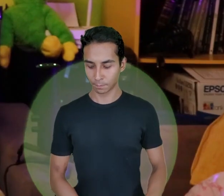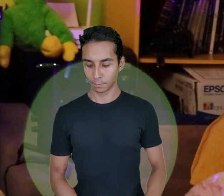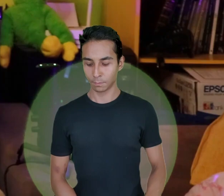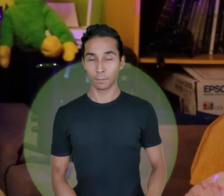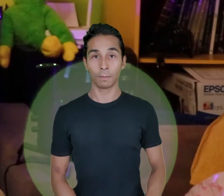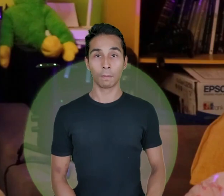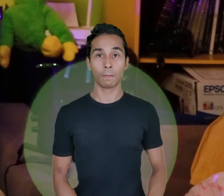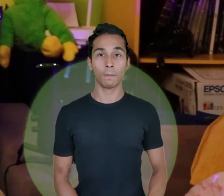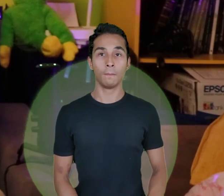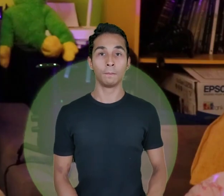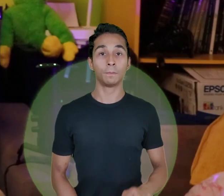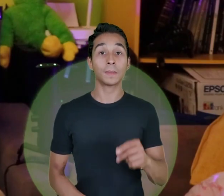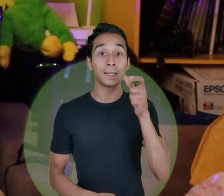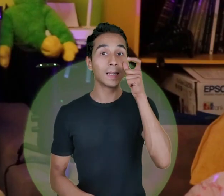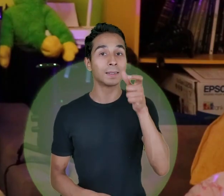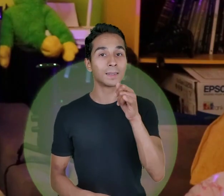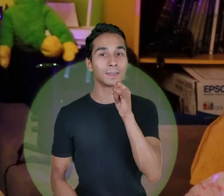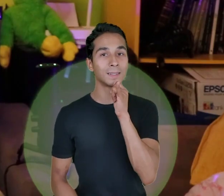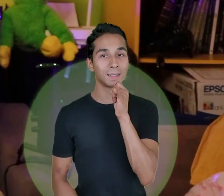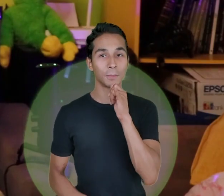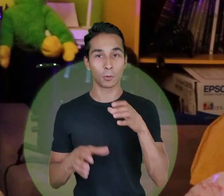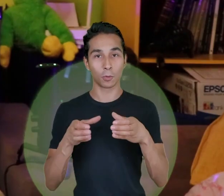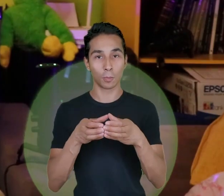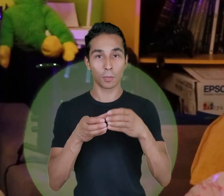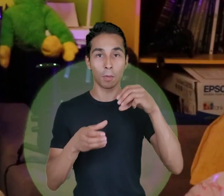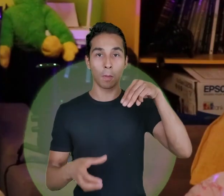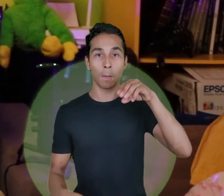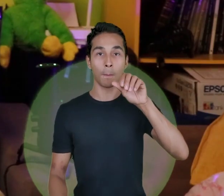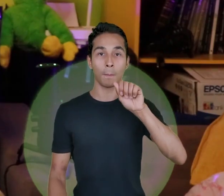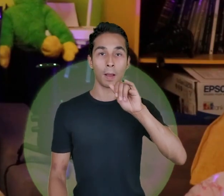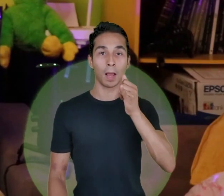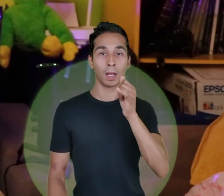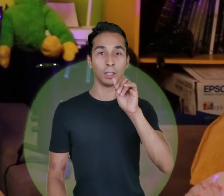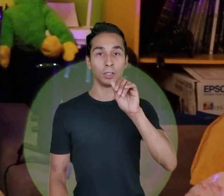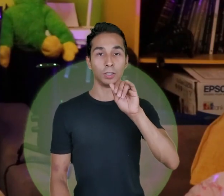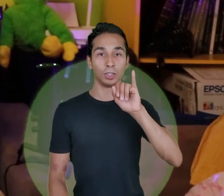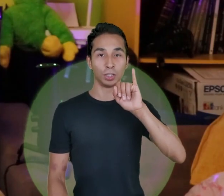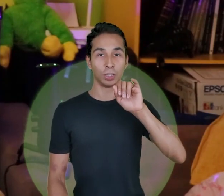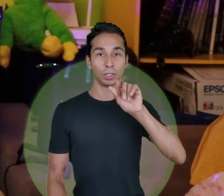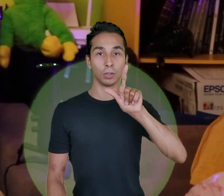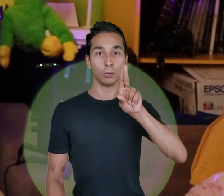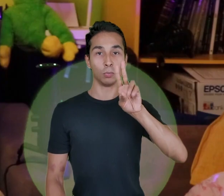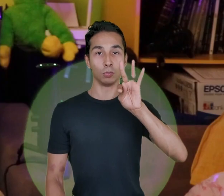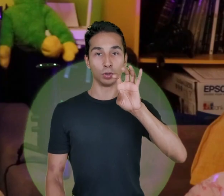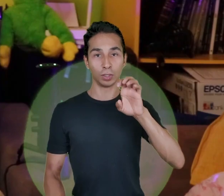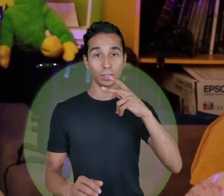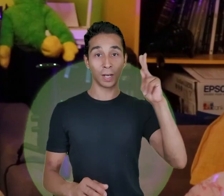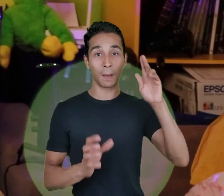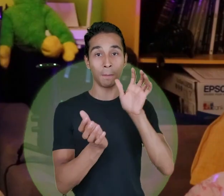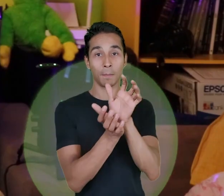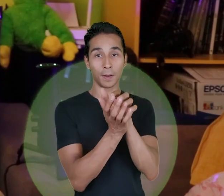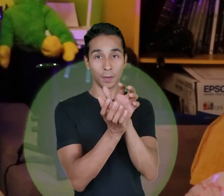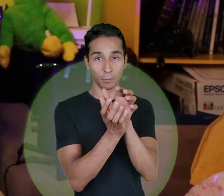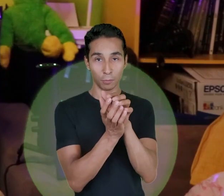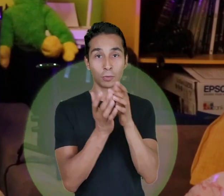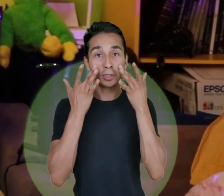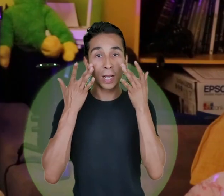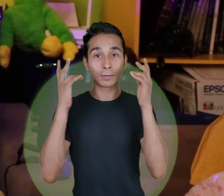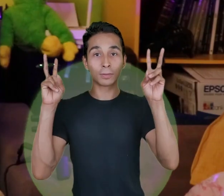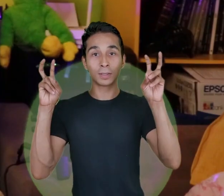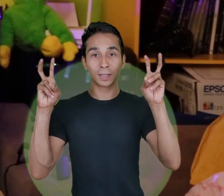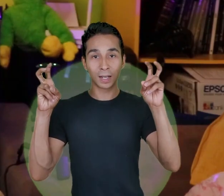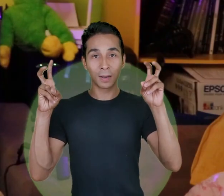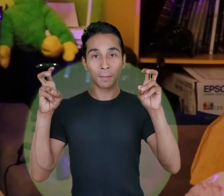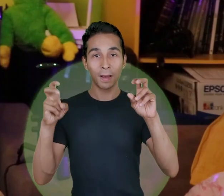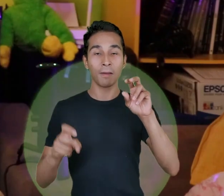contar aqui para vocês um trabalho que eu achei muito interessante, que é do grupo Magilute de Pernambuco, que se chama Tudo Que Coube Numa VHS, que era realizado